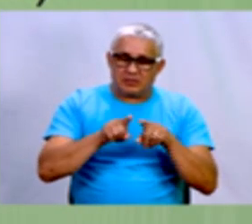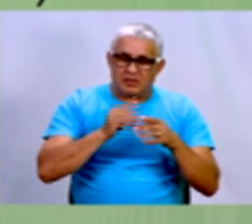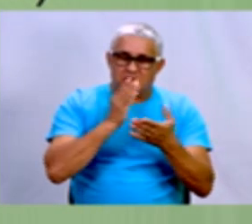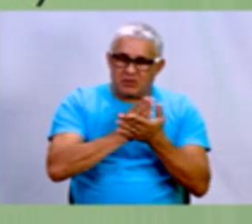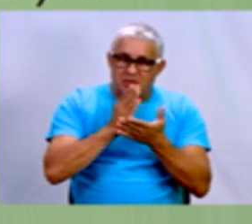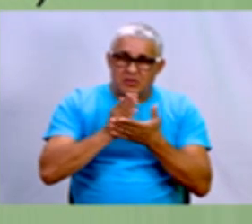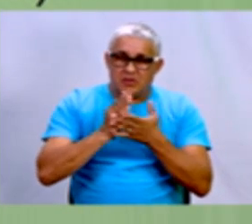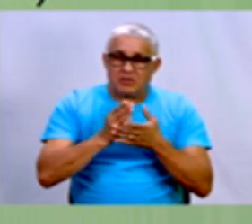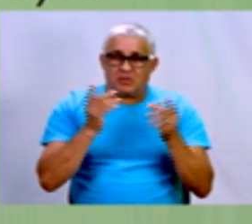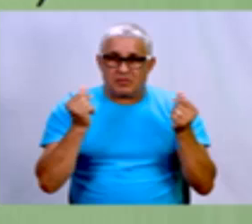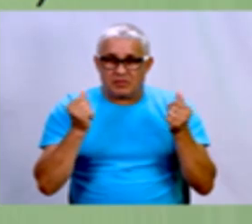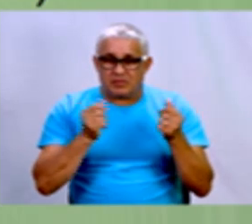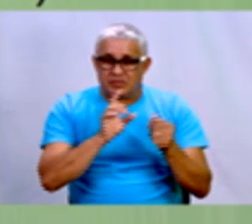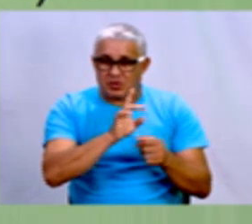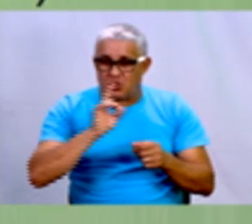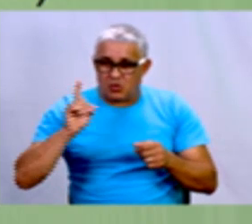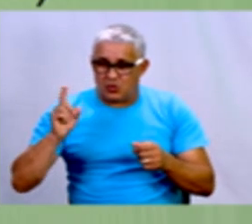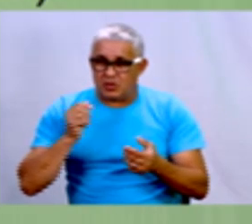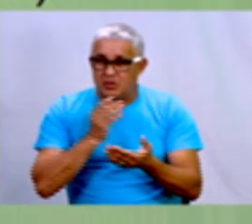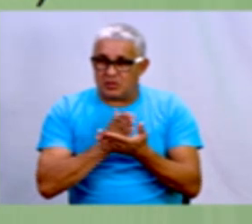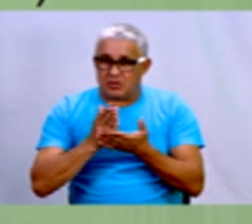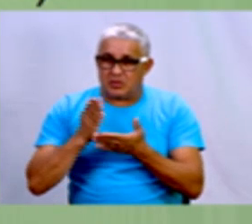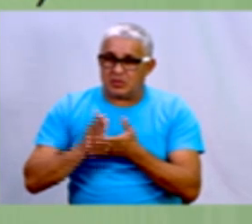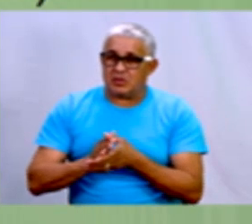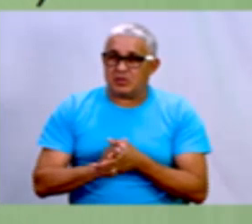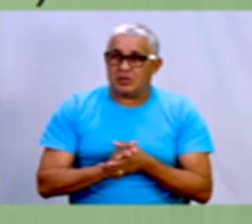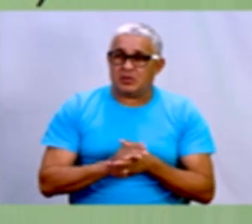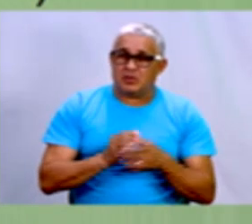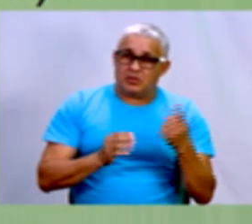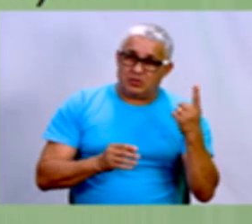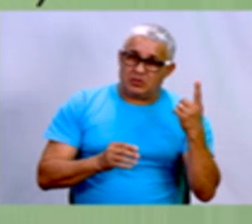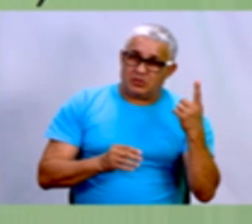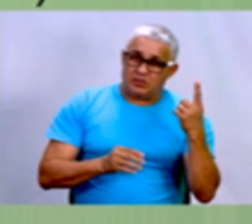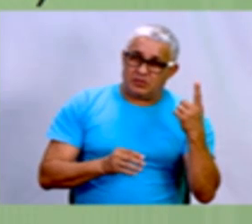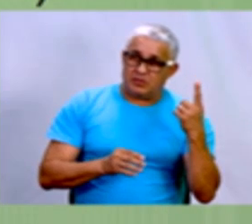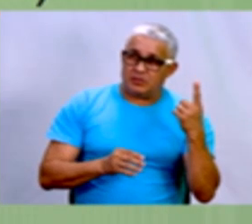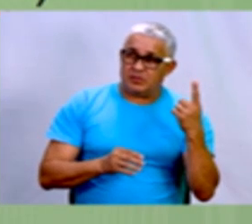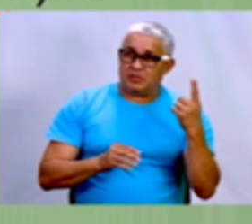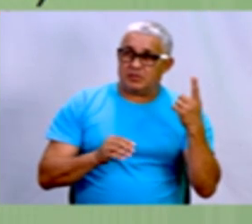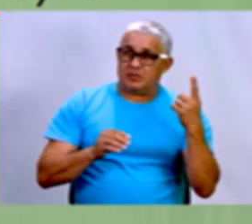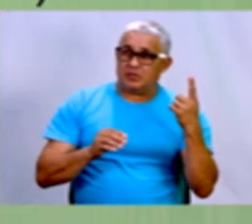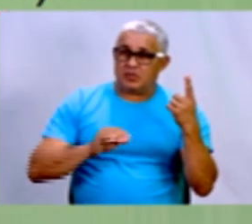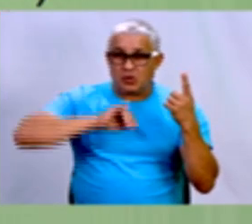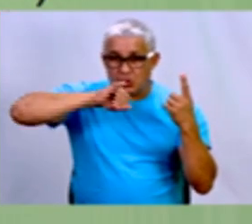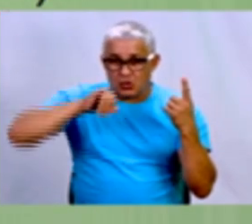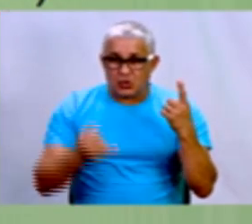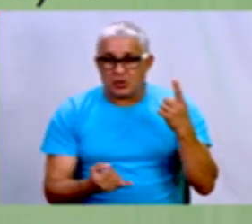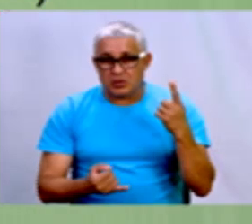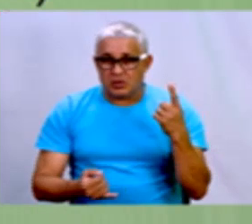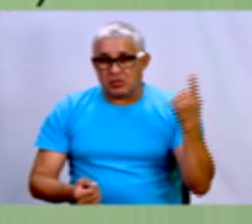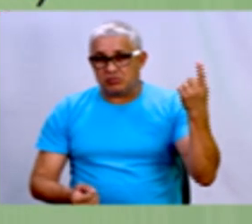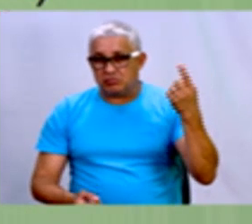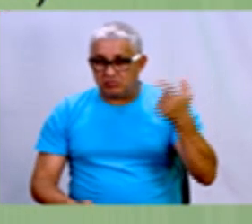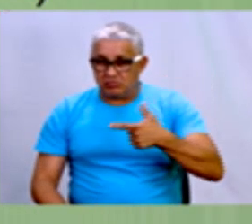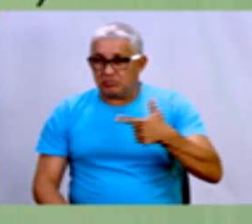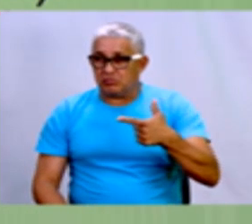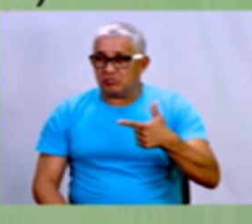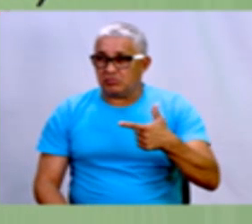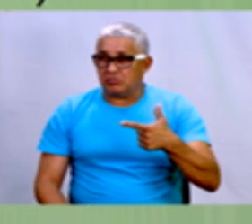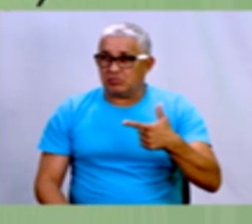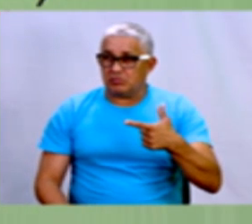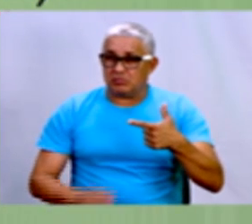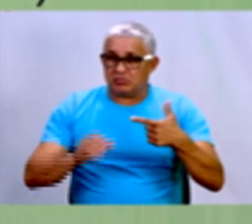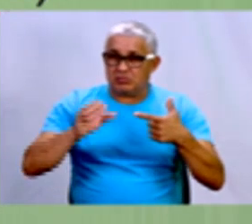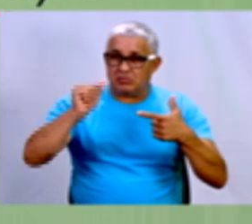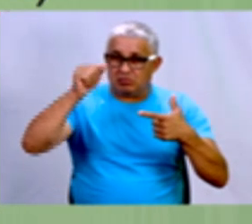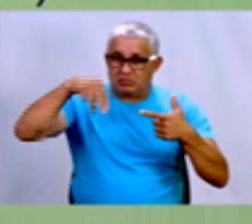duas parcelas distintas, uma de encargos financeiros, né, juros, e outra de capital, que no caso é a amortização.